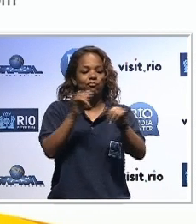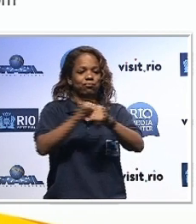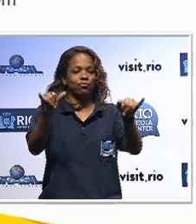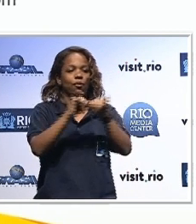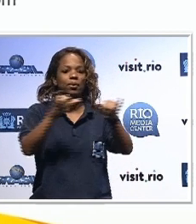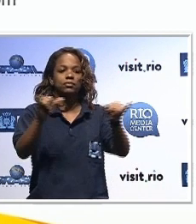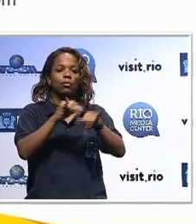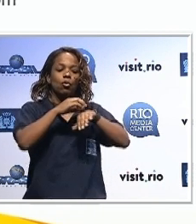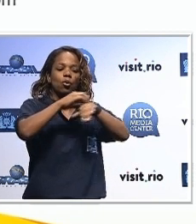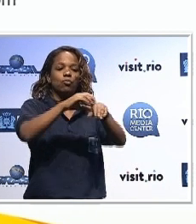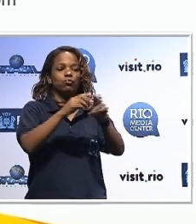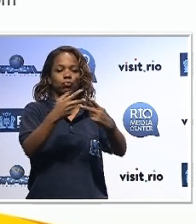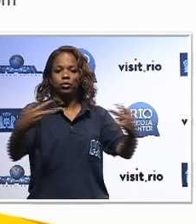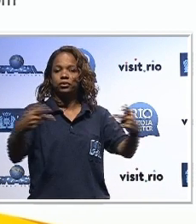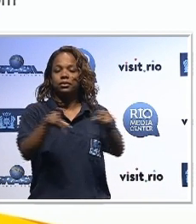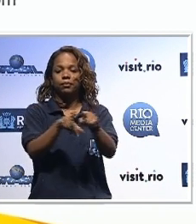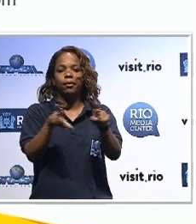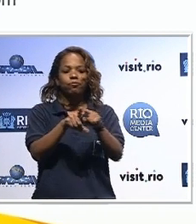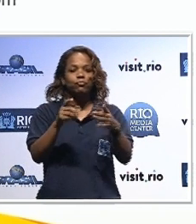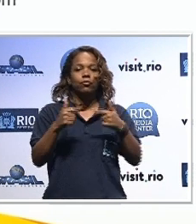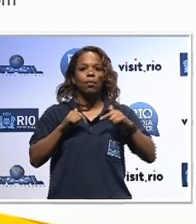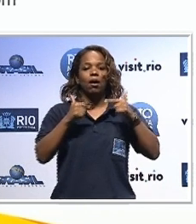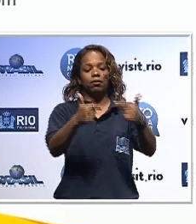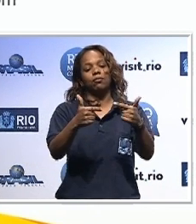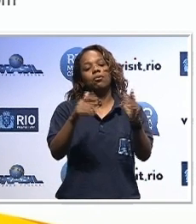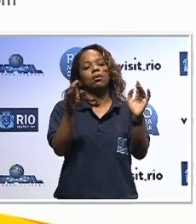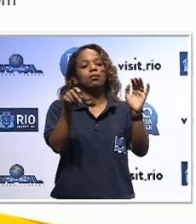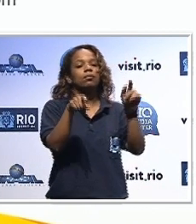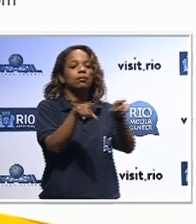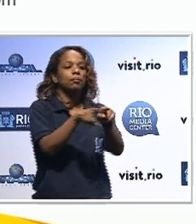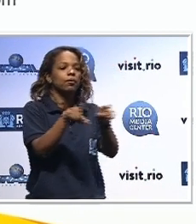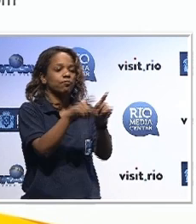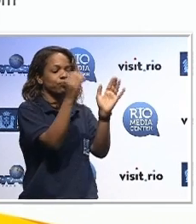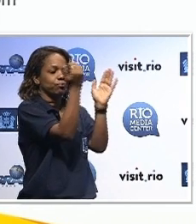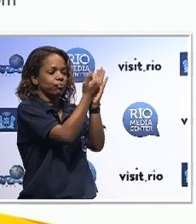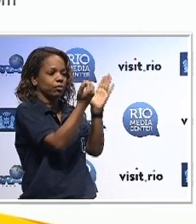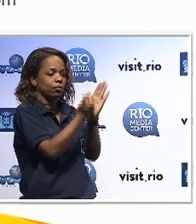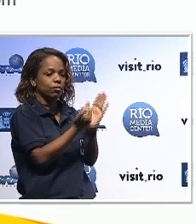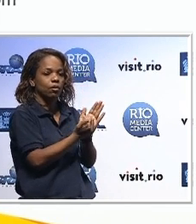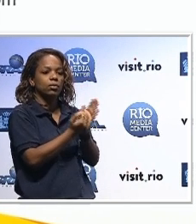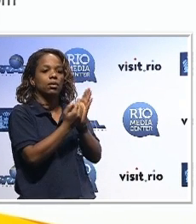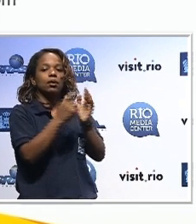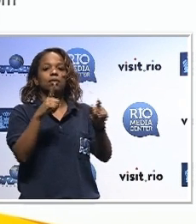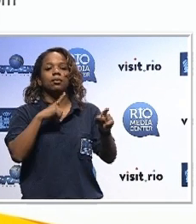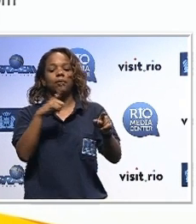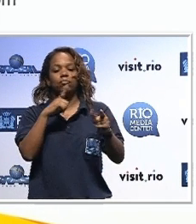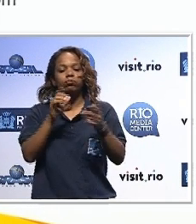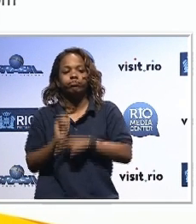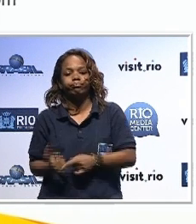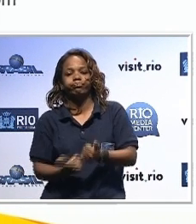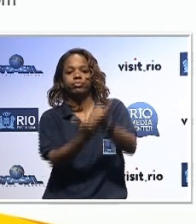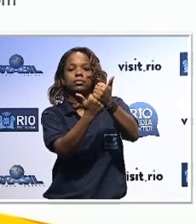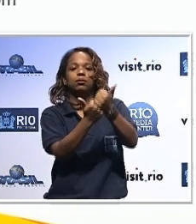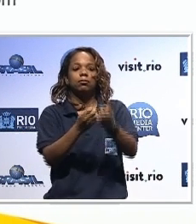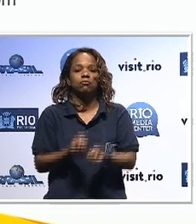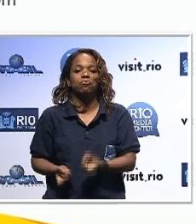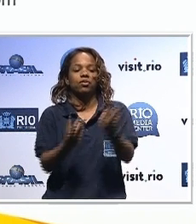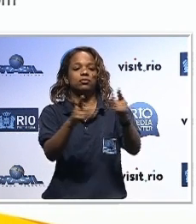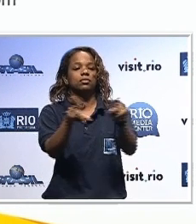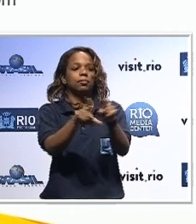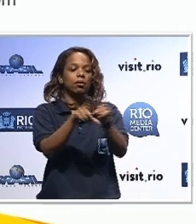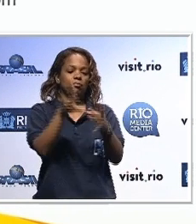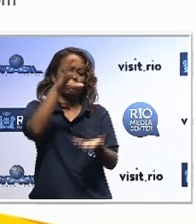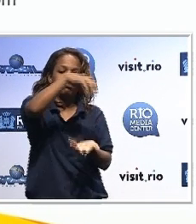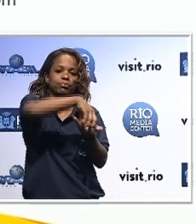turísticas, serviços turísticos, infraestrutura, promoção e apoio à comercialização e mercado de